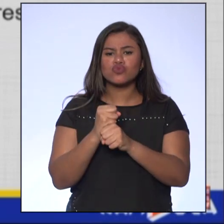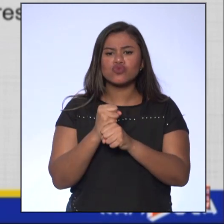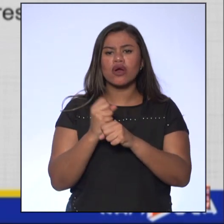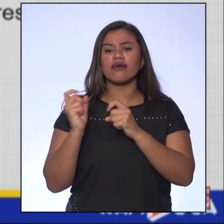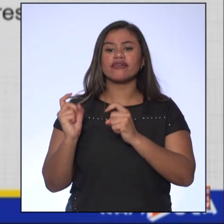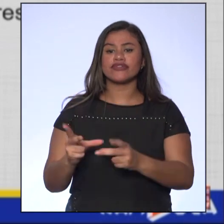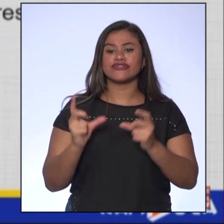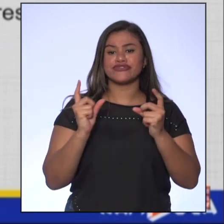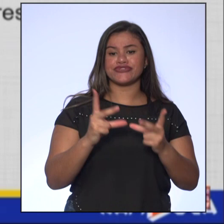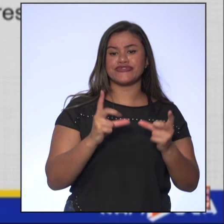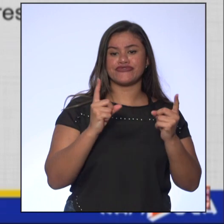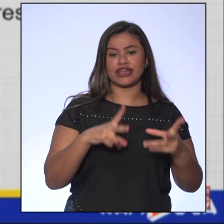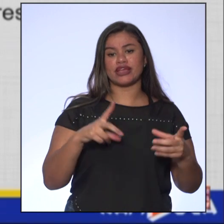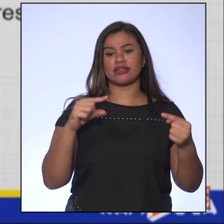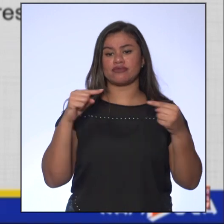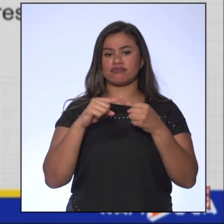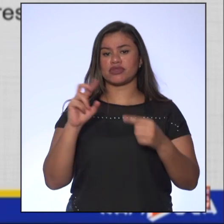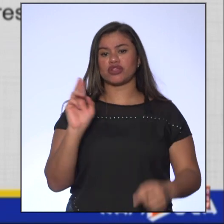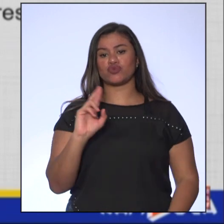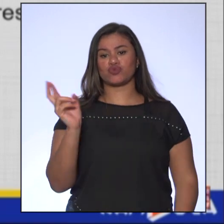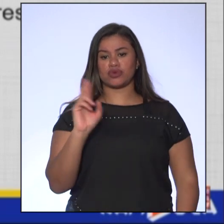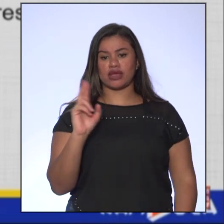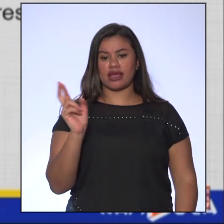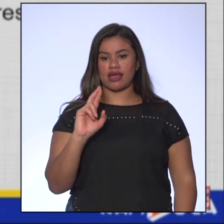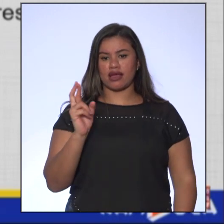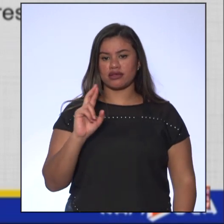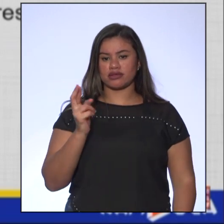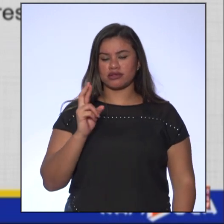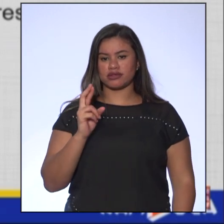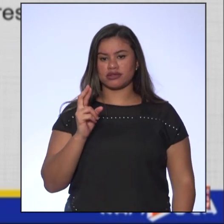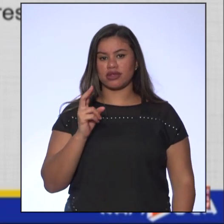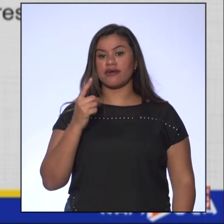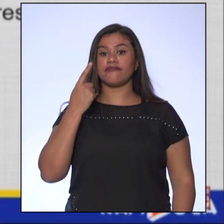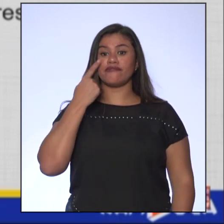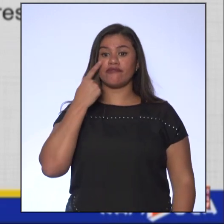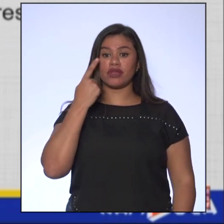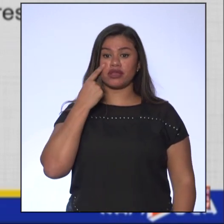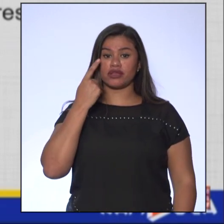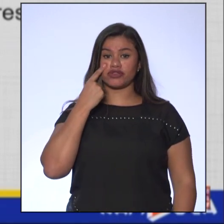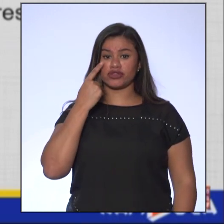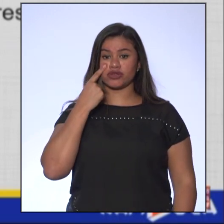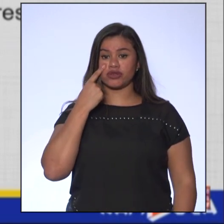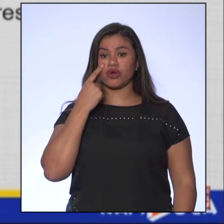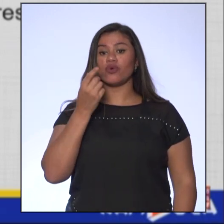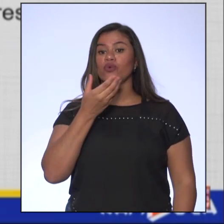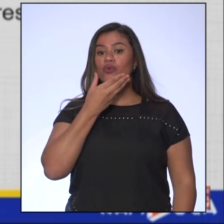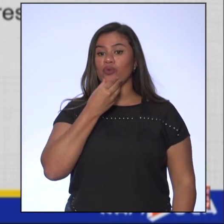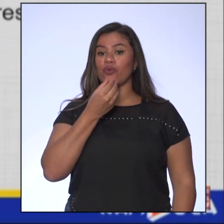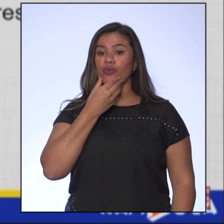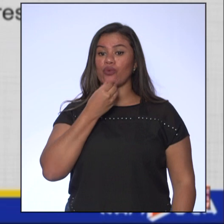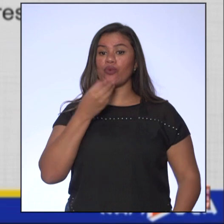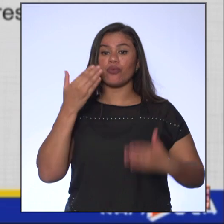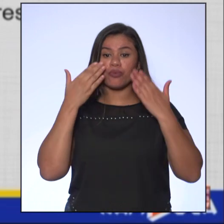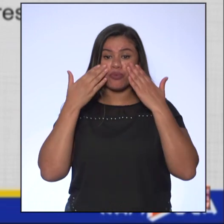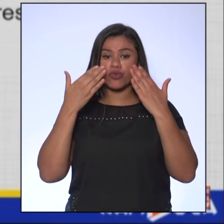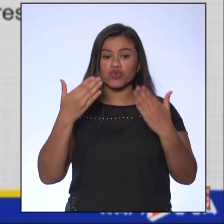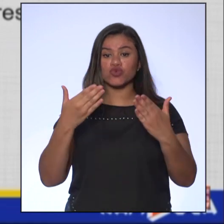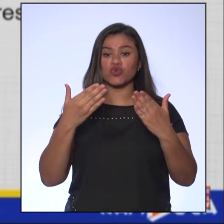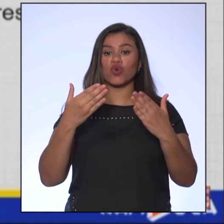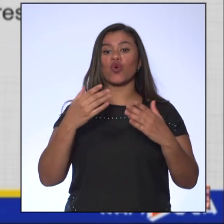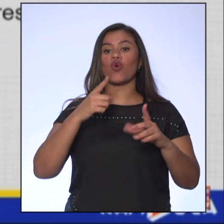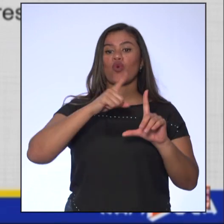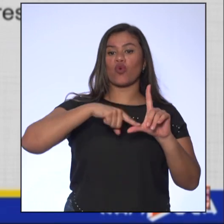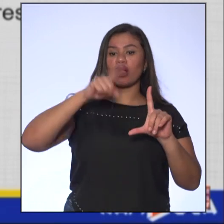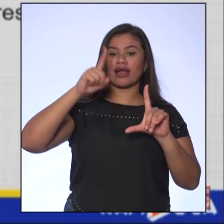vendas em reais. Observe nesse caso aí, ó, que ele deu um gráfico de linhas. Esse é o nome